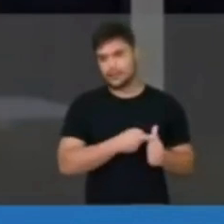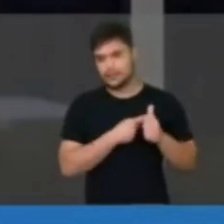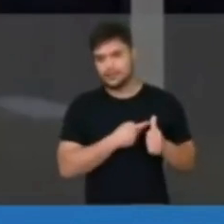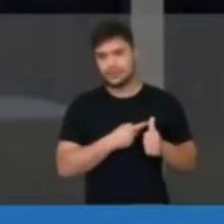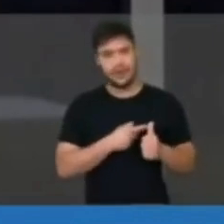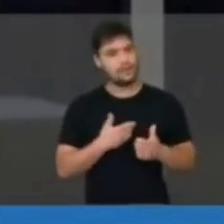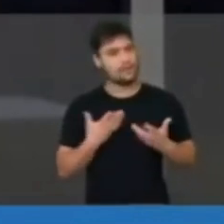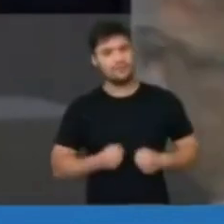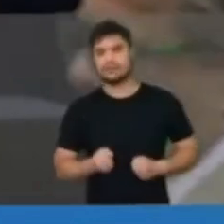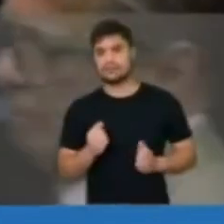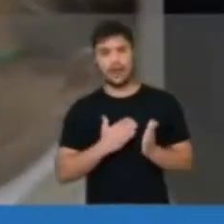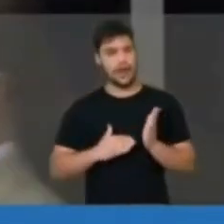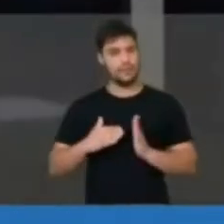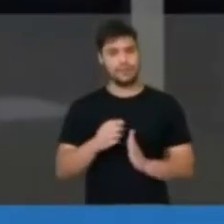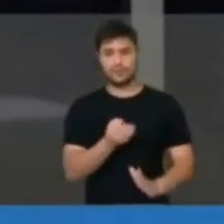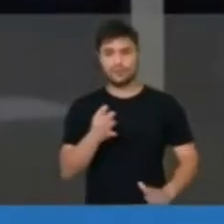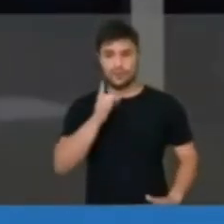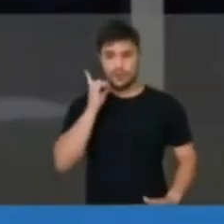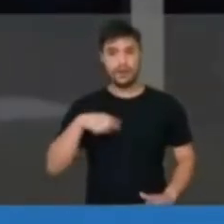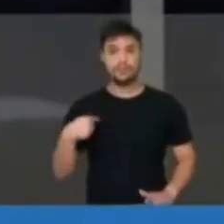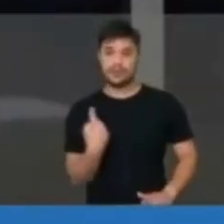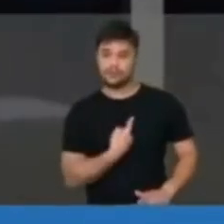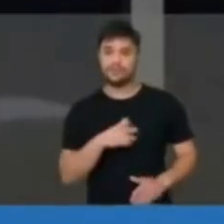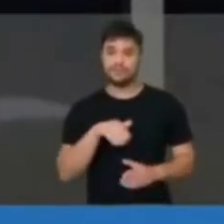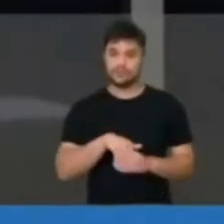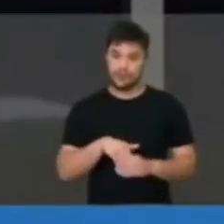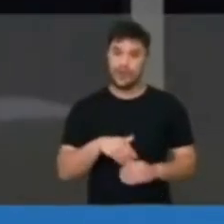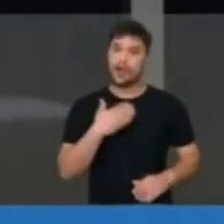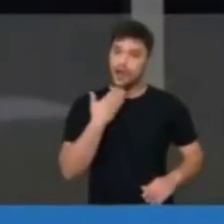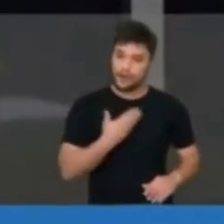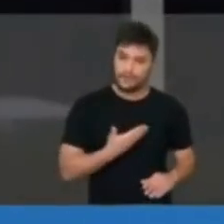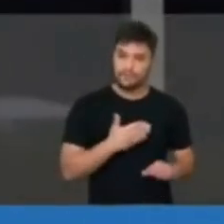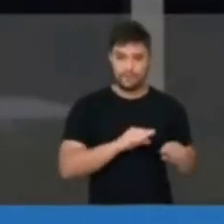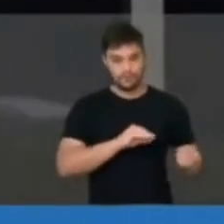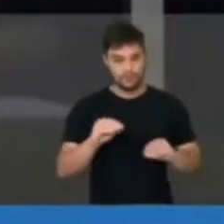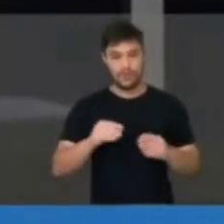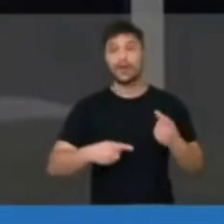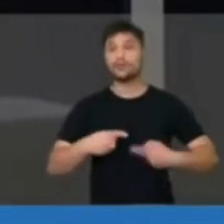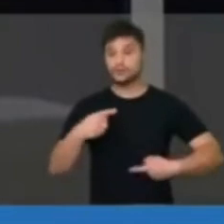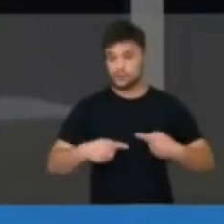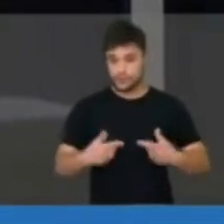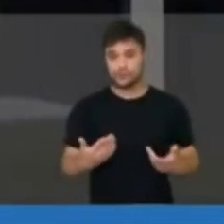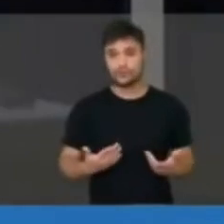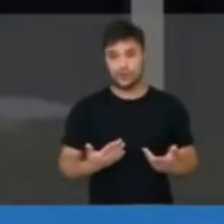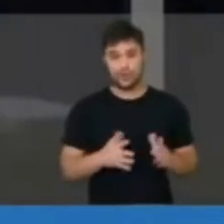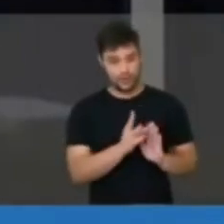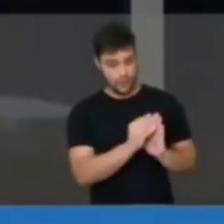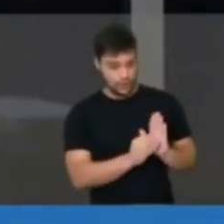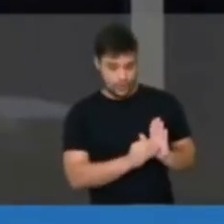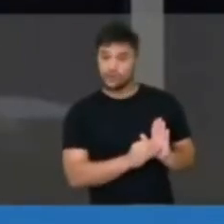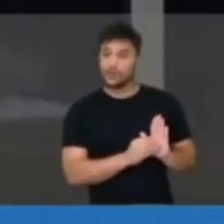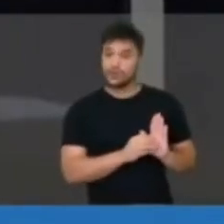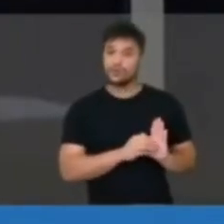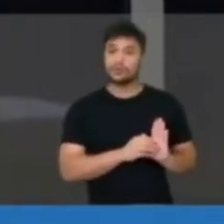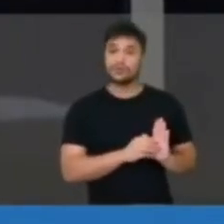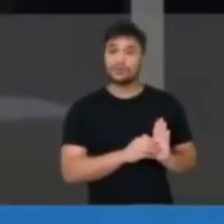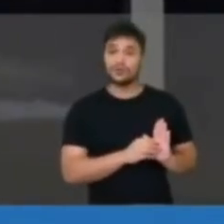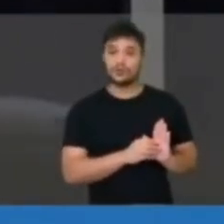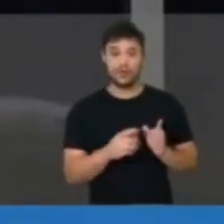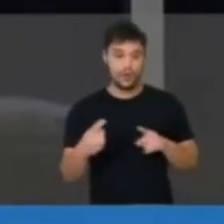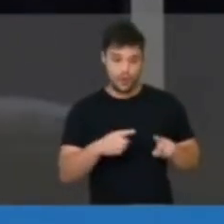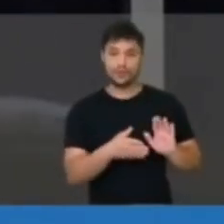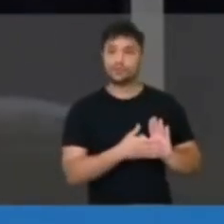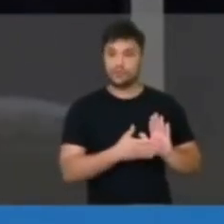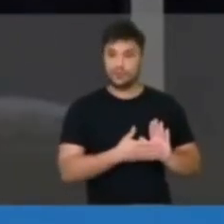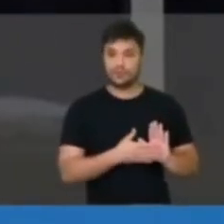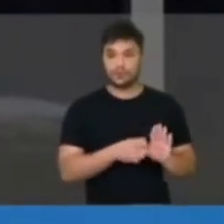número dos deputados. Por isso, presidente, votaremos a favor do adiamento da discussão e, no mérito, caso for superado, contra a matéria.